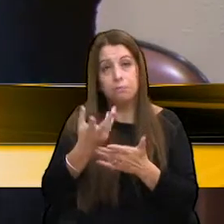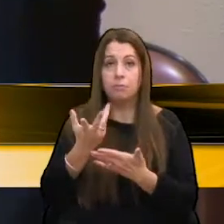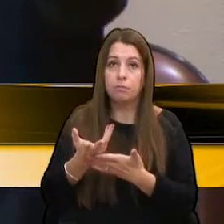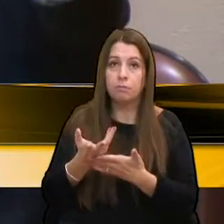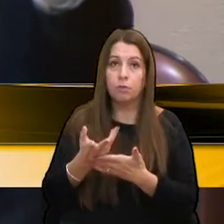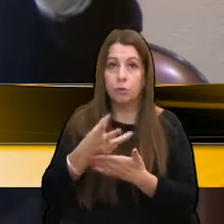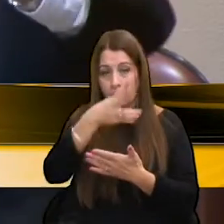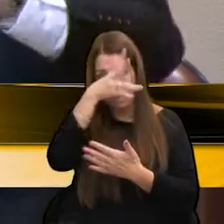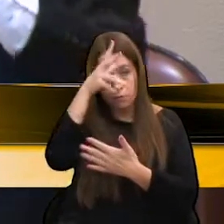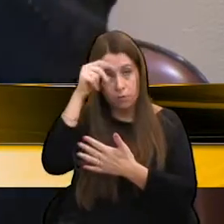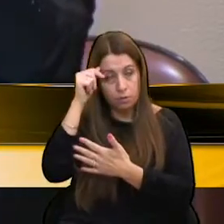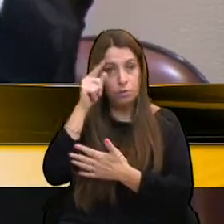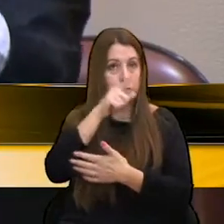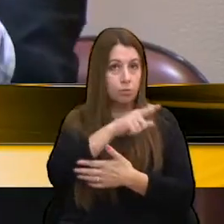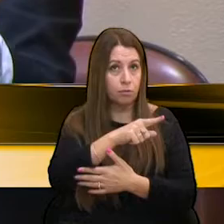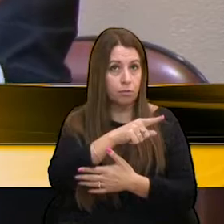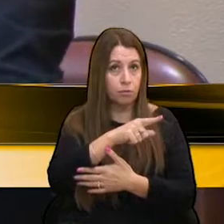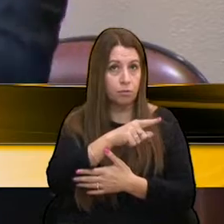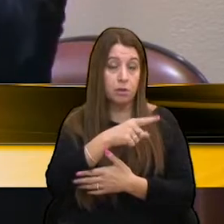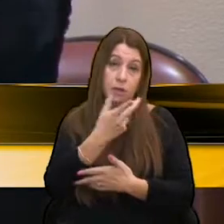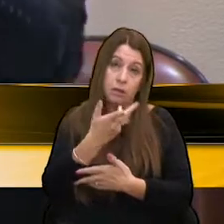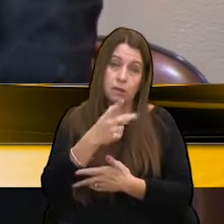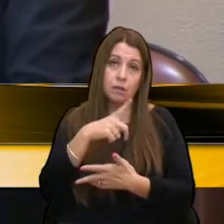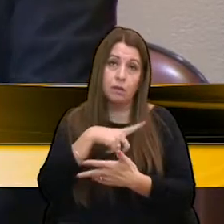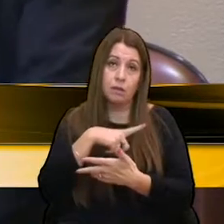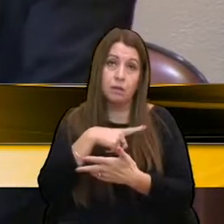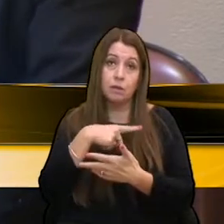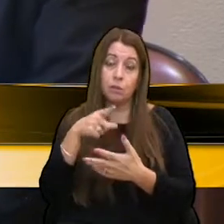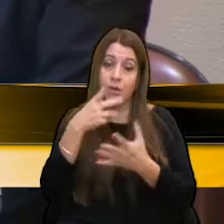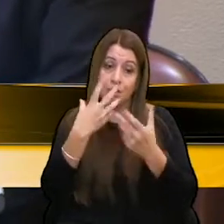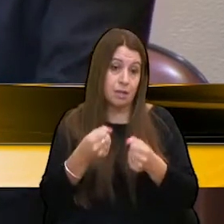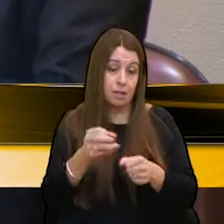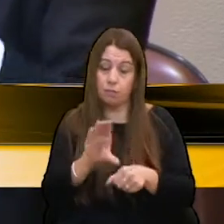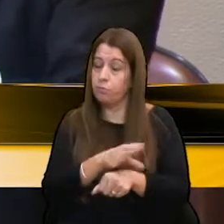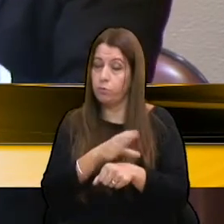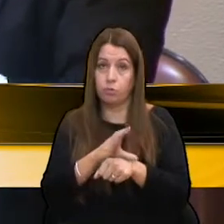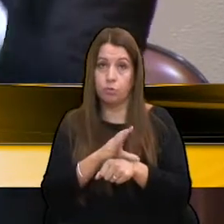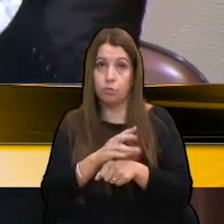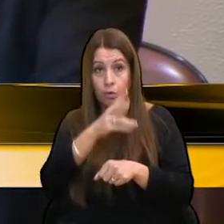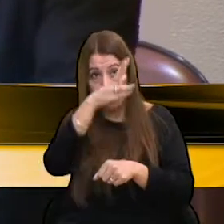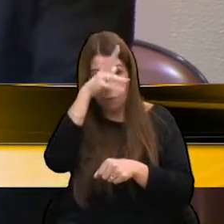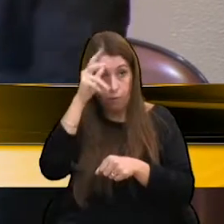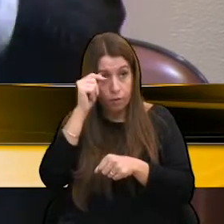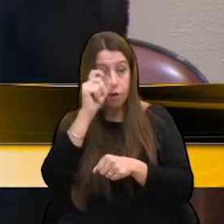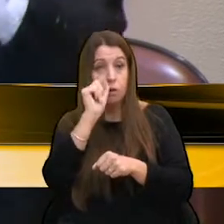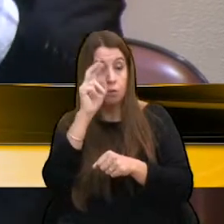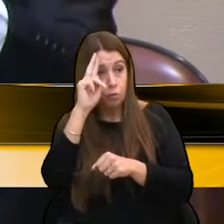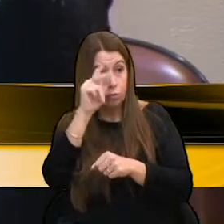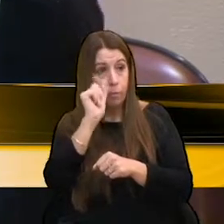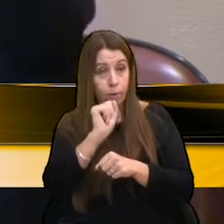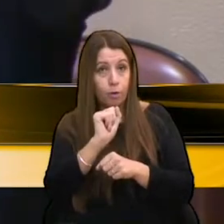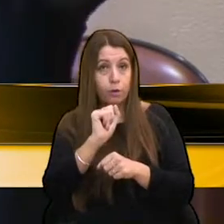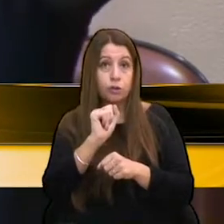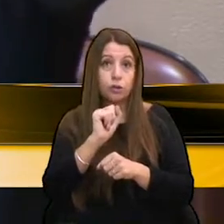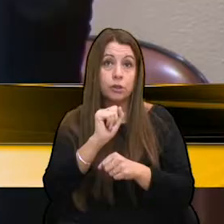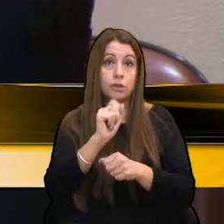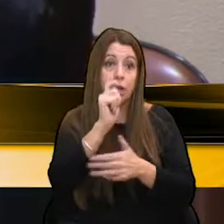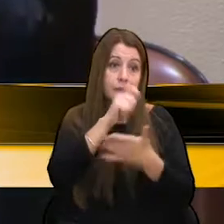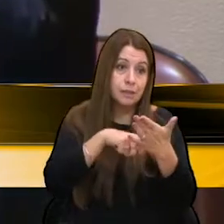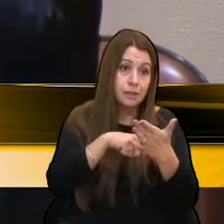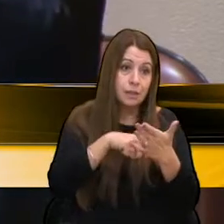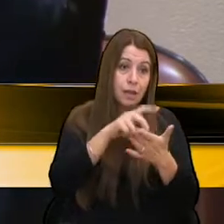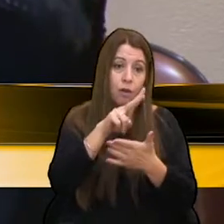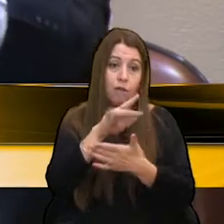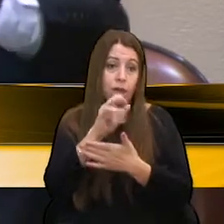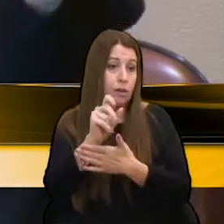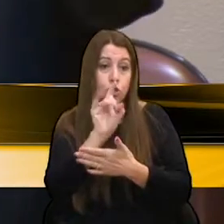o executivo, ainda que pese se nós derrubarmos em constitucionalidade, o prefeito pode vetar, inclusive, somente esse